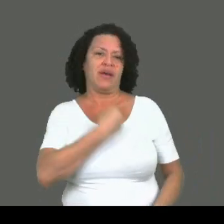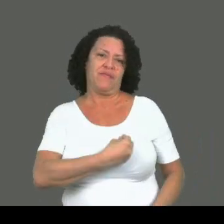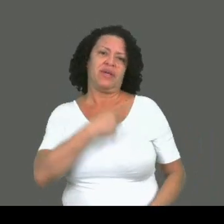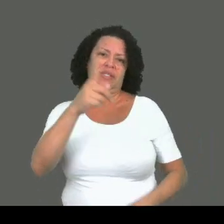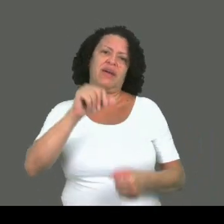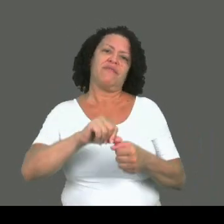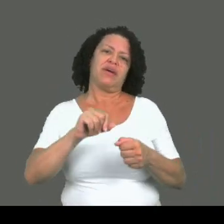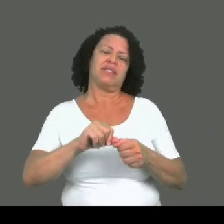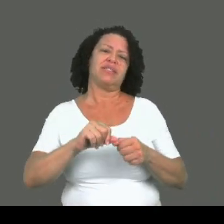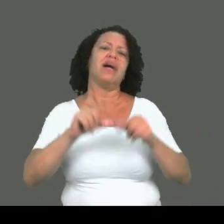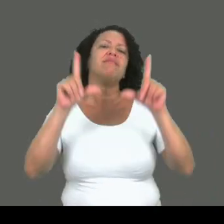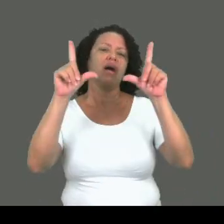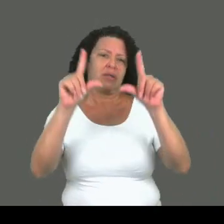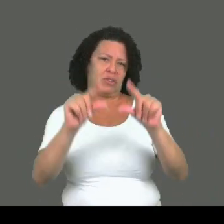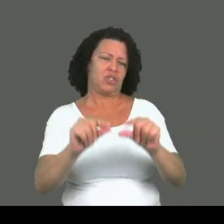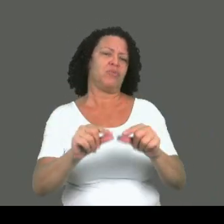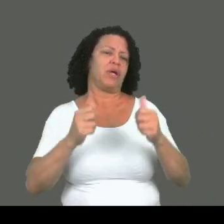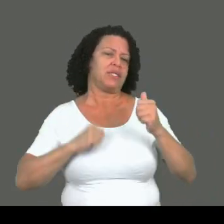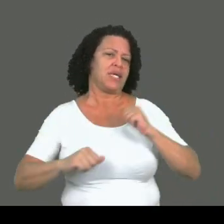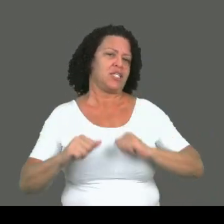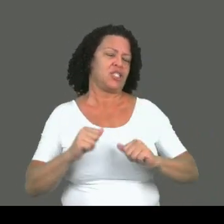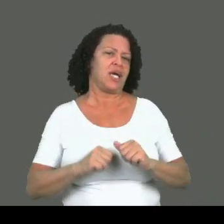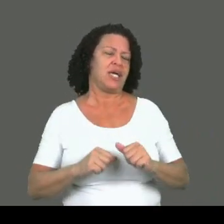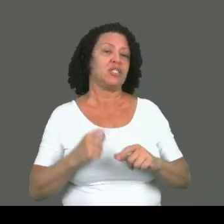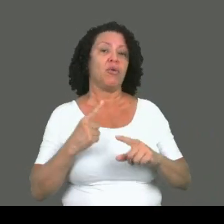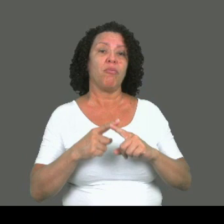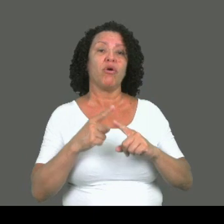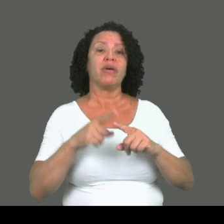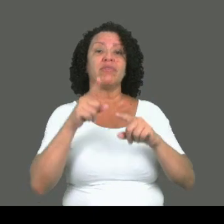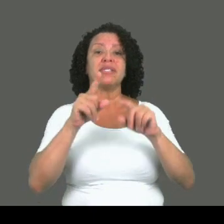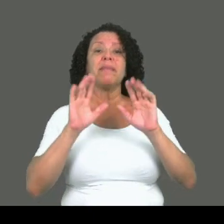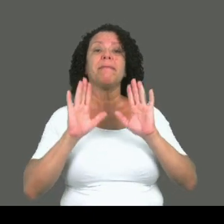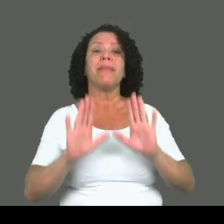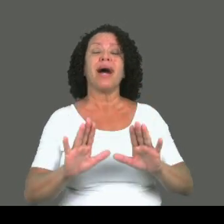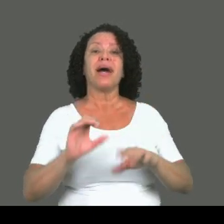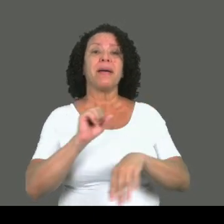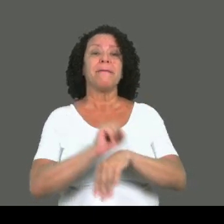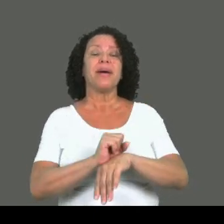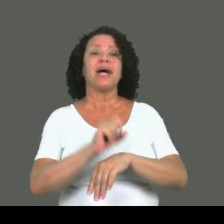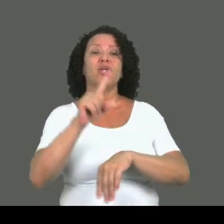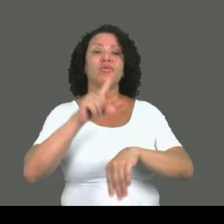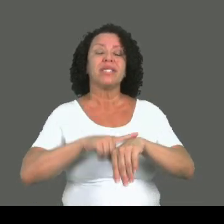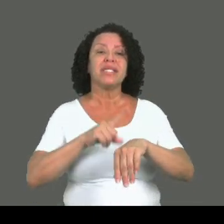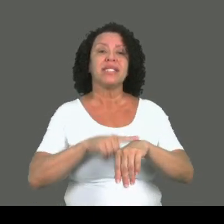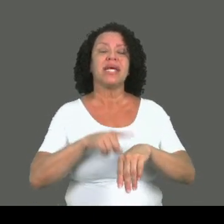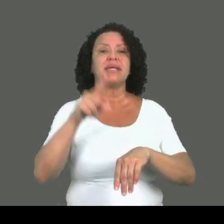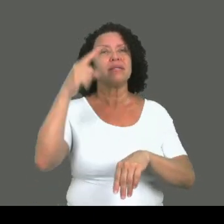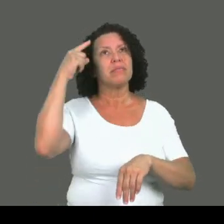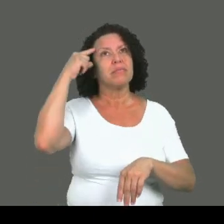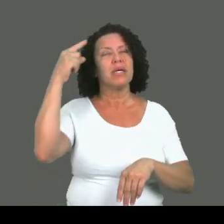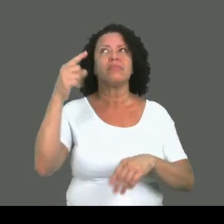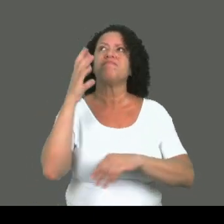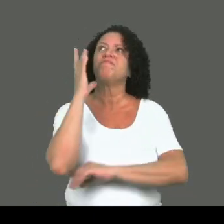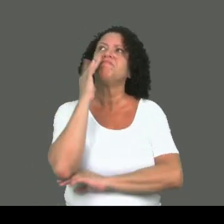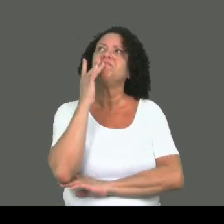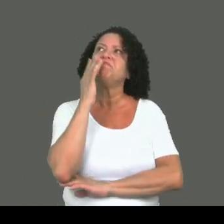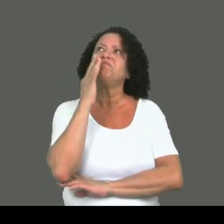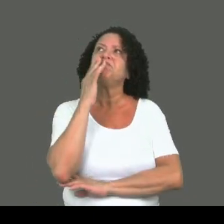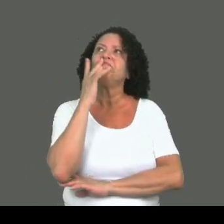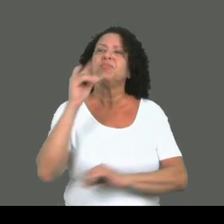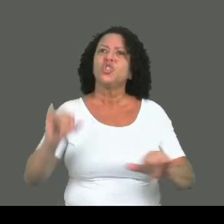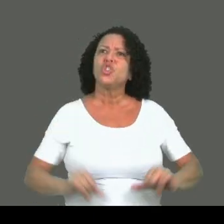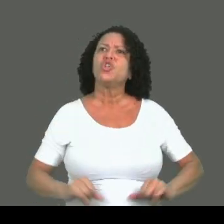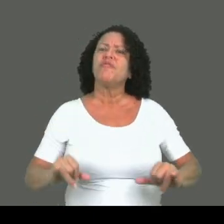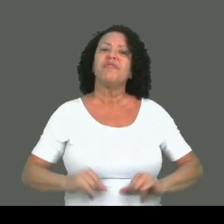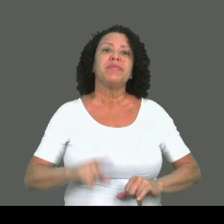isso vai diminuir muito a nossa ansiedade. Porque a gente para, no nosso tempo livre, a gente para de pensar no amanhã. A gente para de sofrer